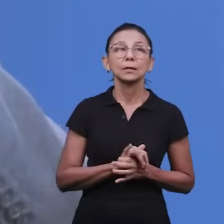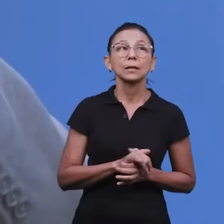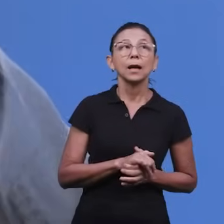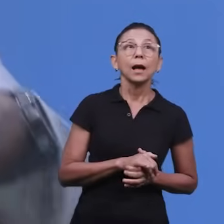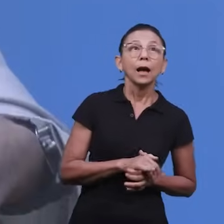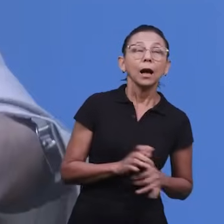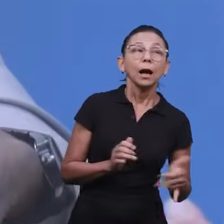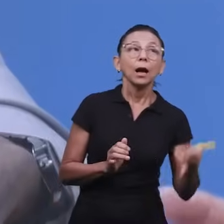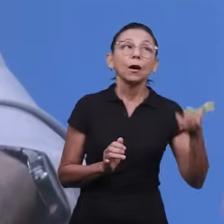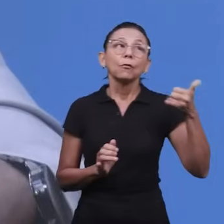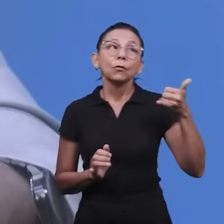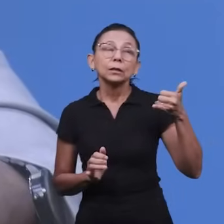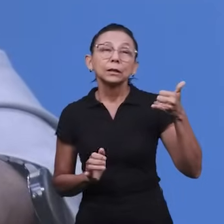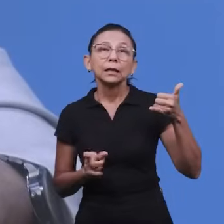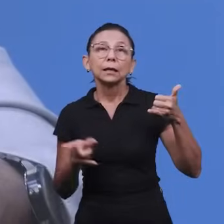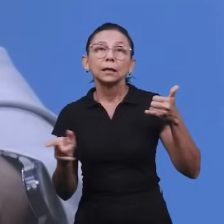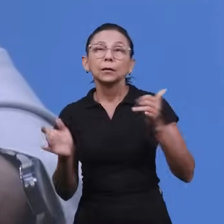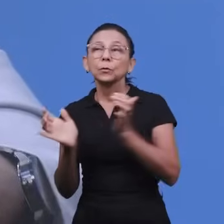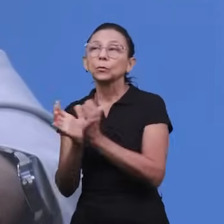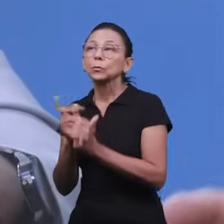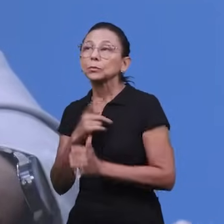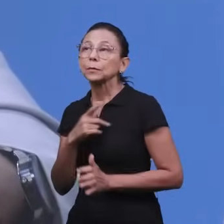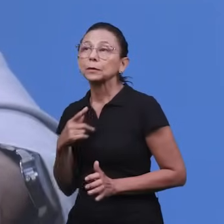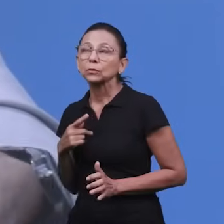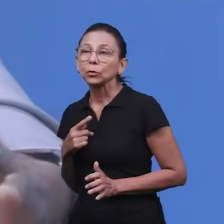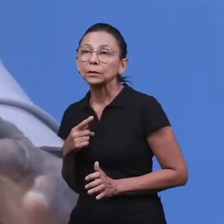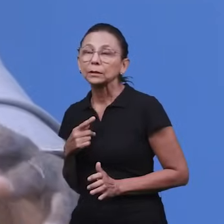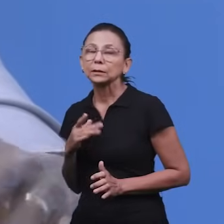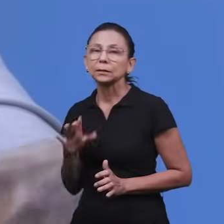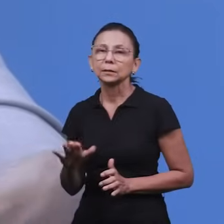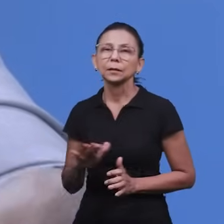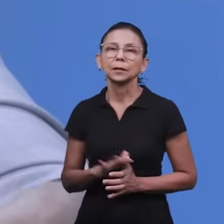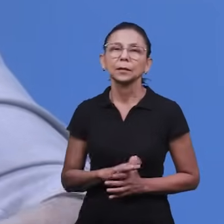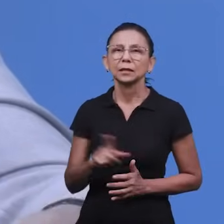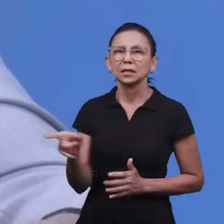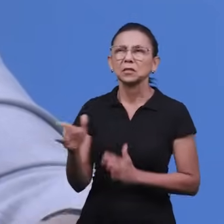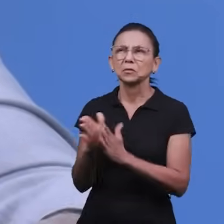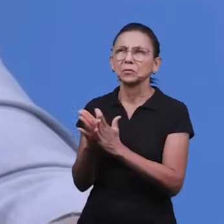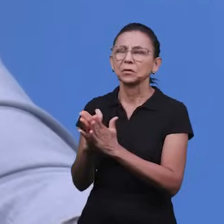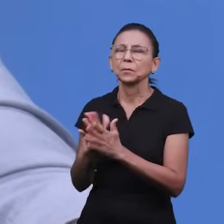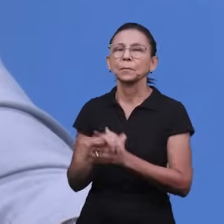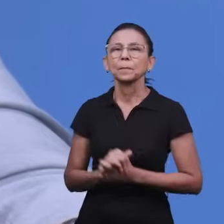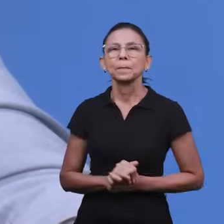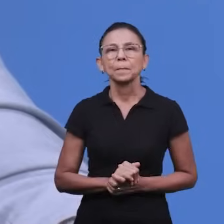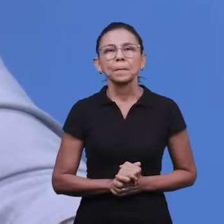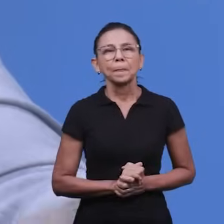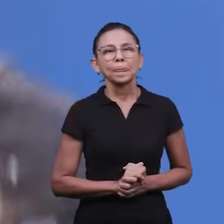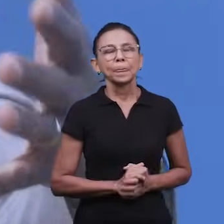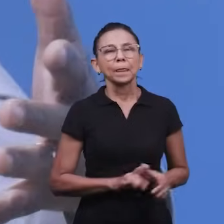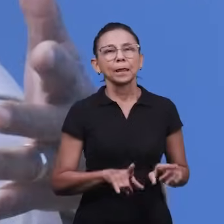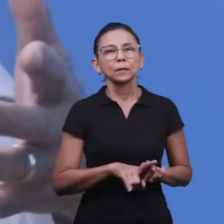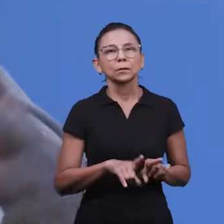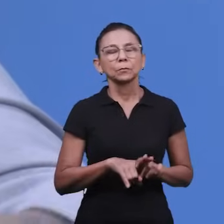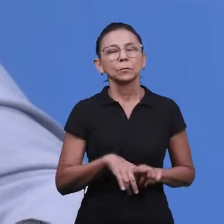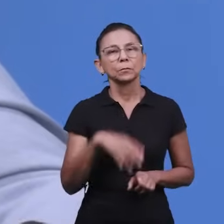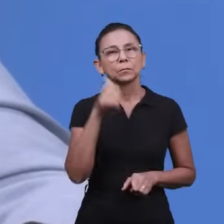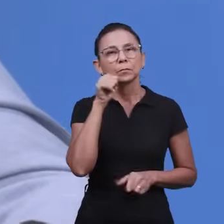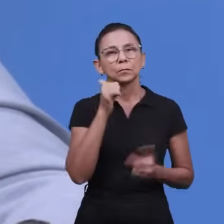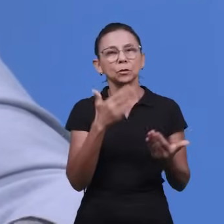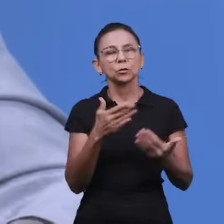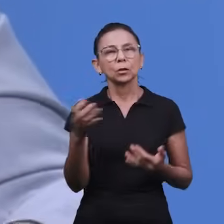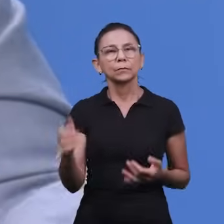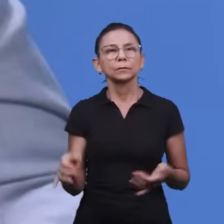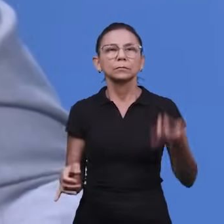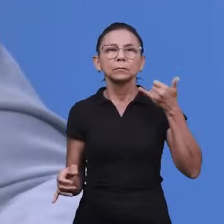pastor só vou orar. Há poucos dias uma jovem ligou e ela me perguntou, eu atendi, ela me